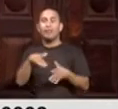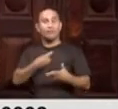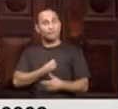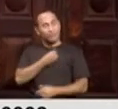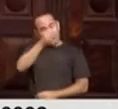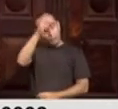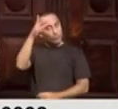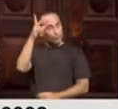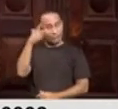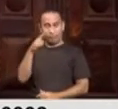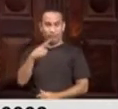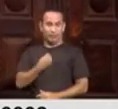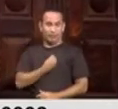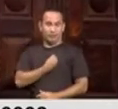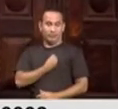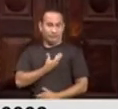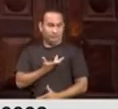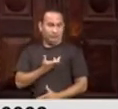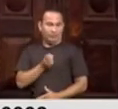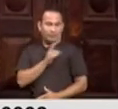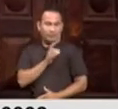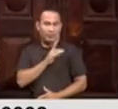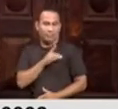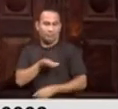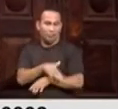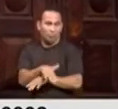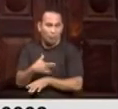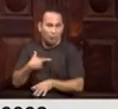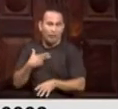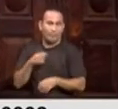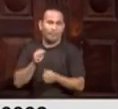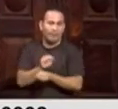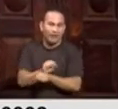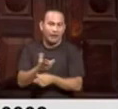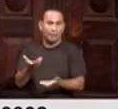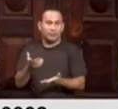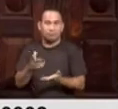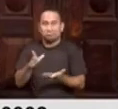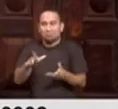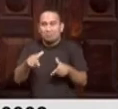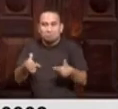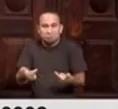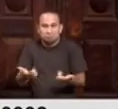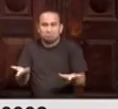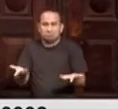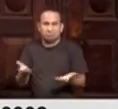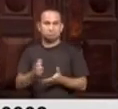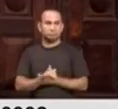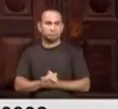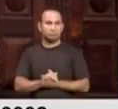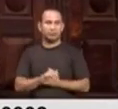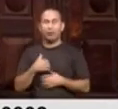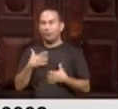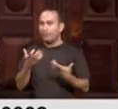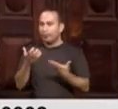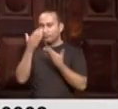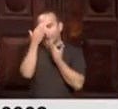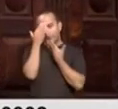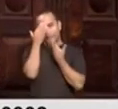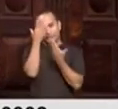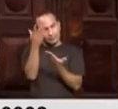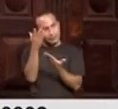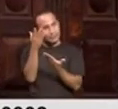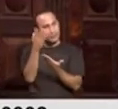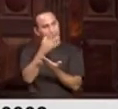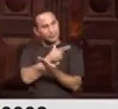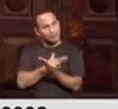tem que ter medo de ser cobrado na rua, seja de uma maneira ou seja de outra. Enfim, quero agradecer, presidente, ter